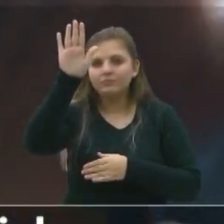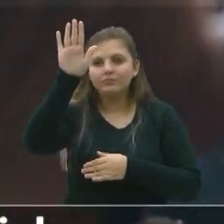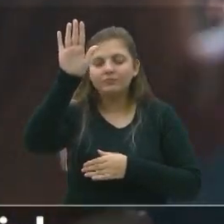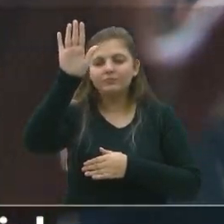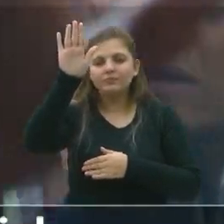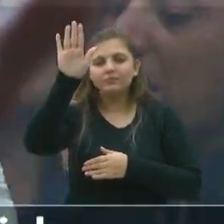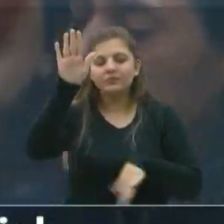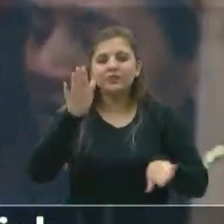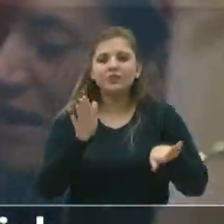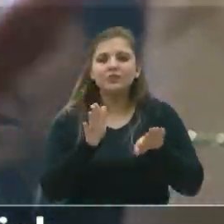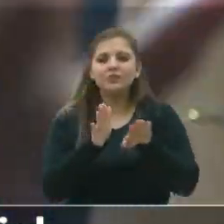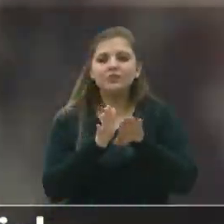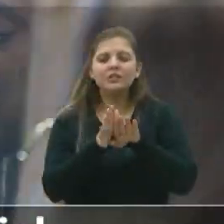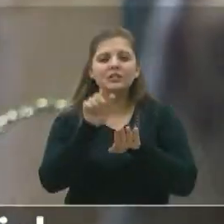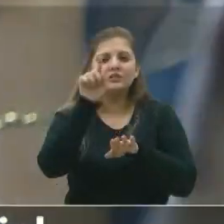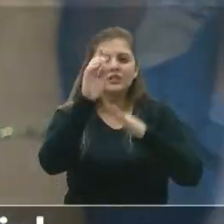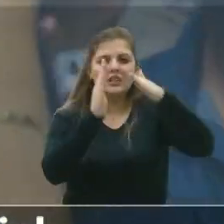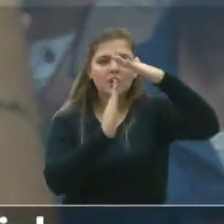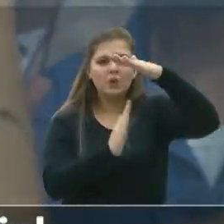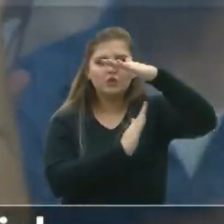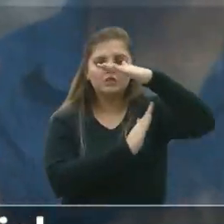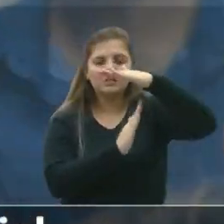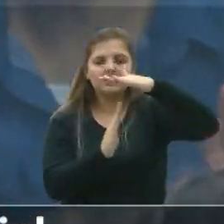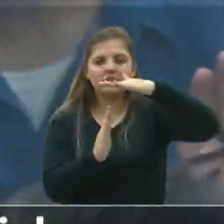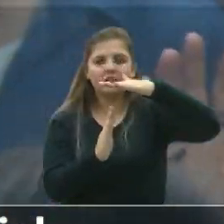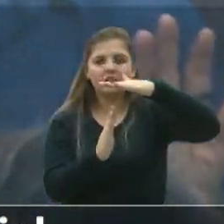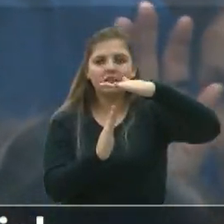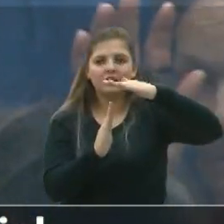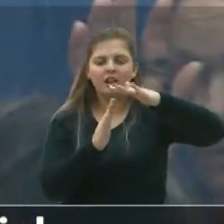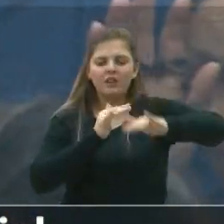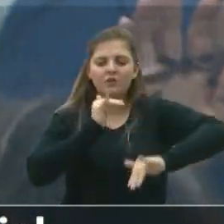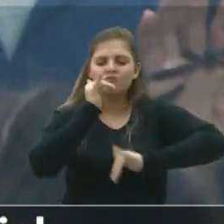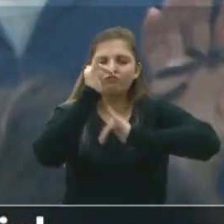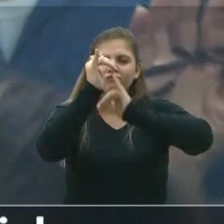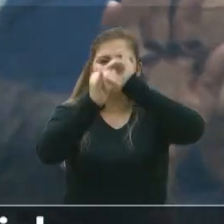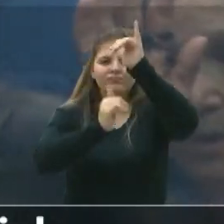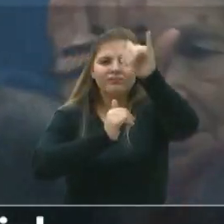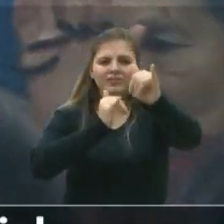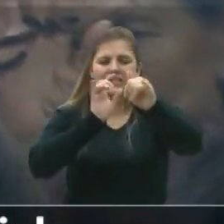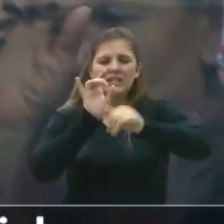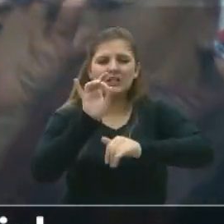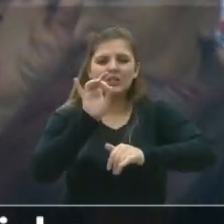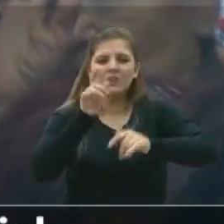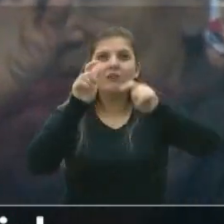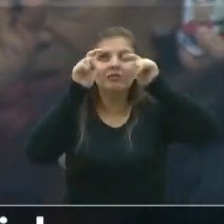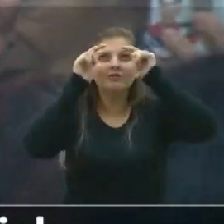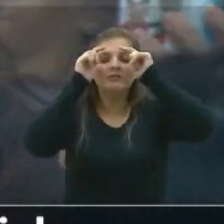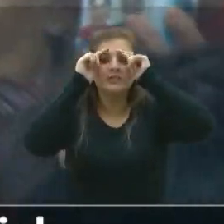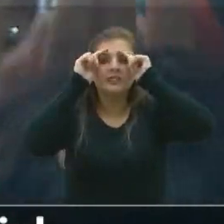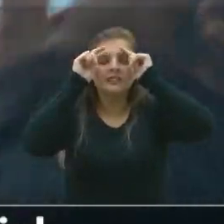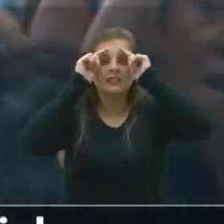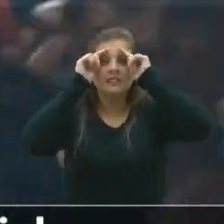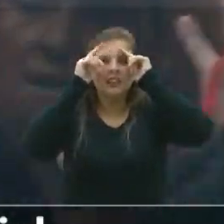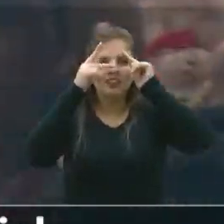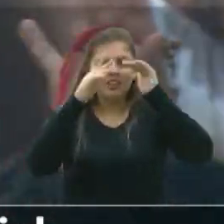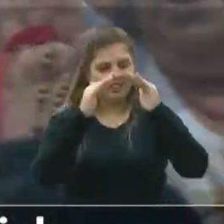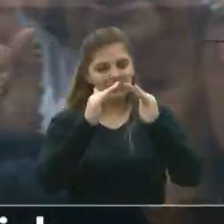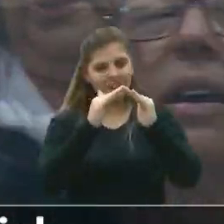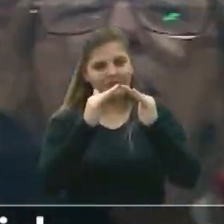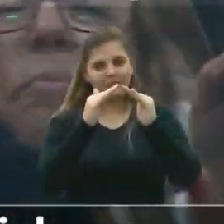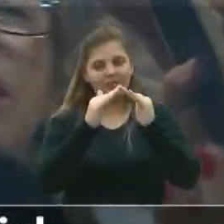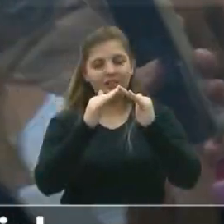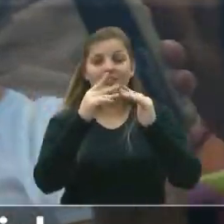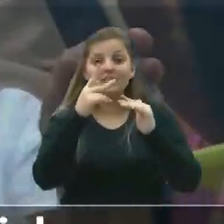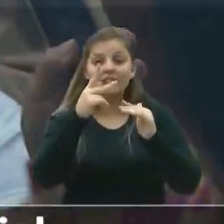chegou a hora de você consagrar e declarar que só quem reina na sua casa,